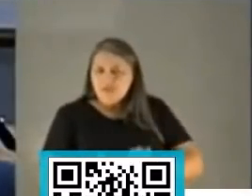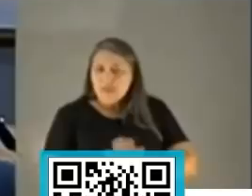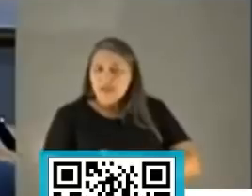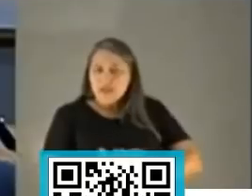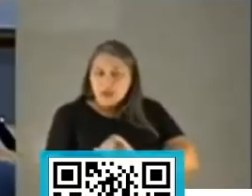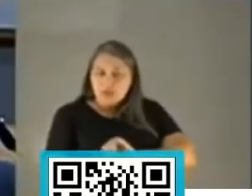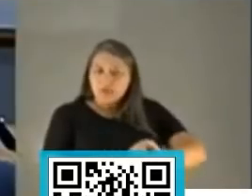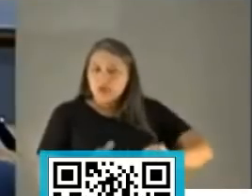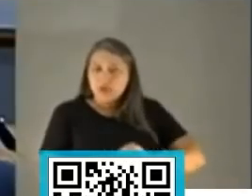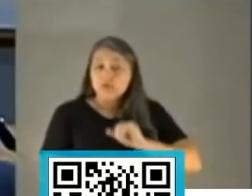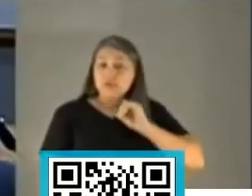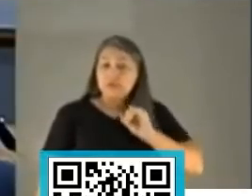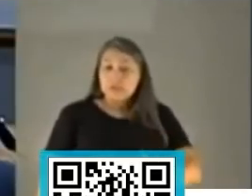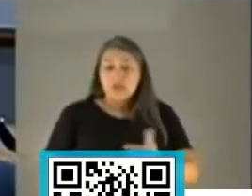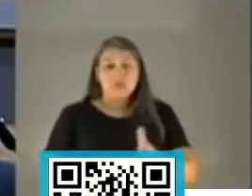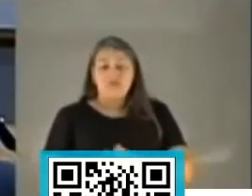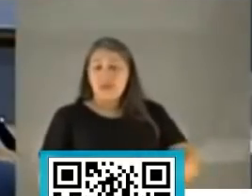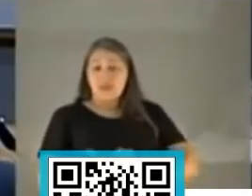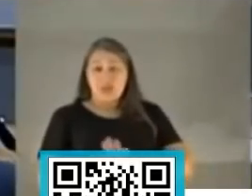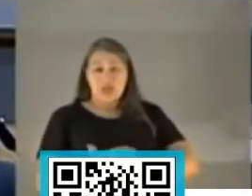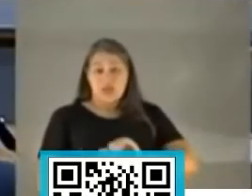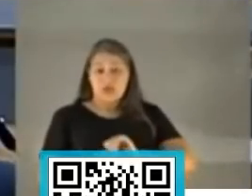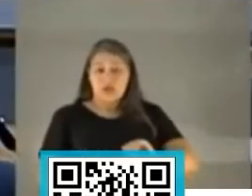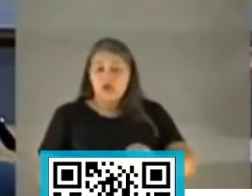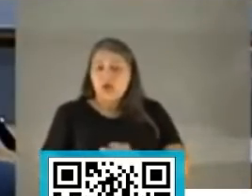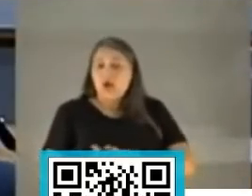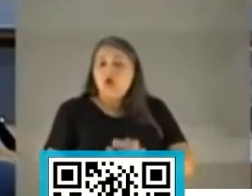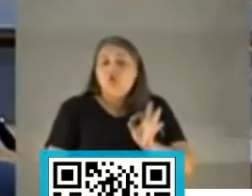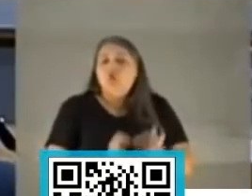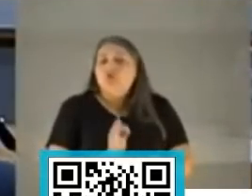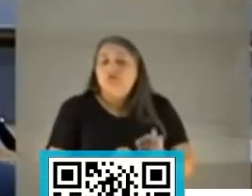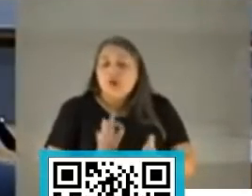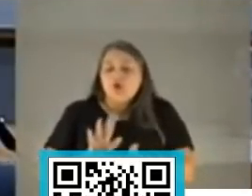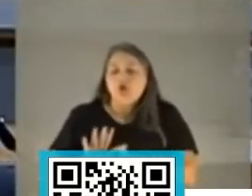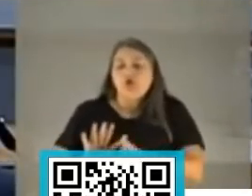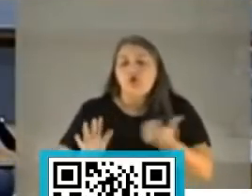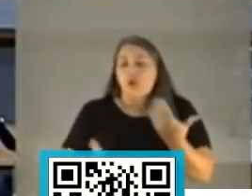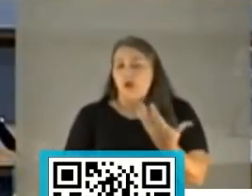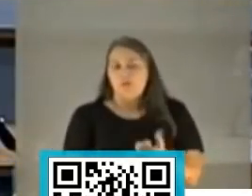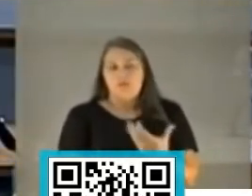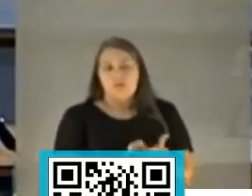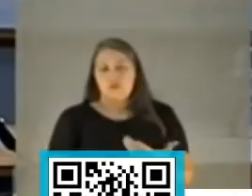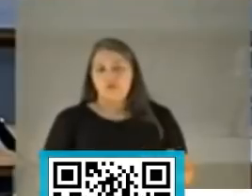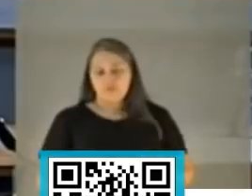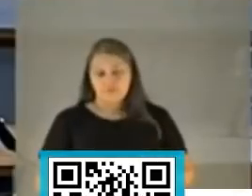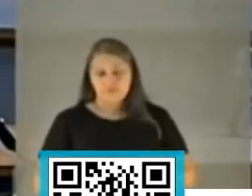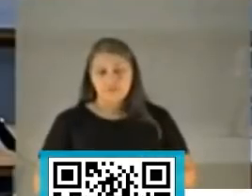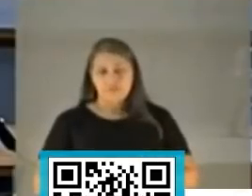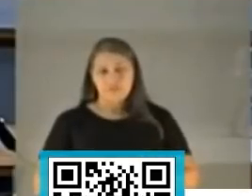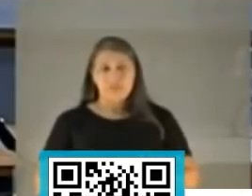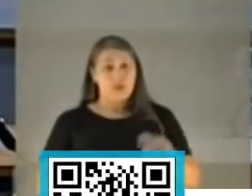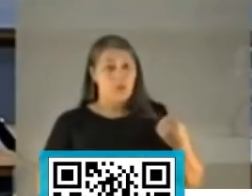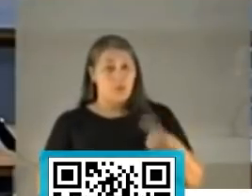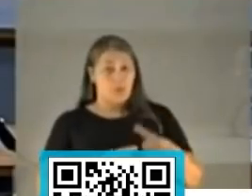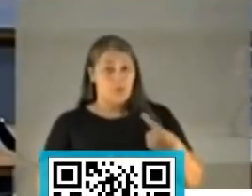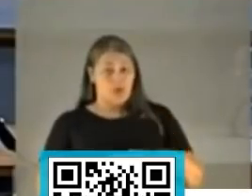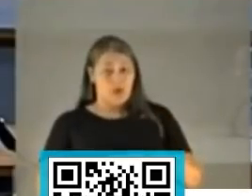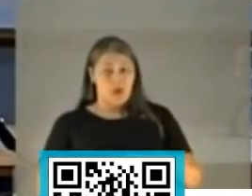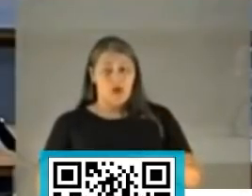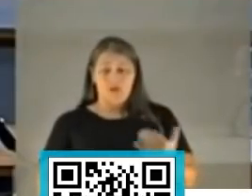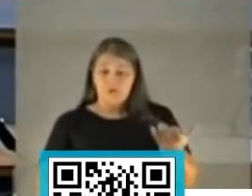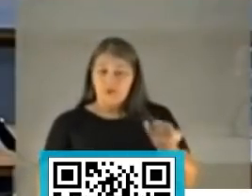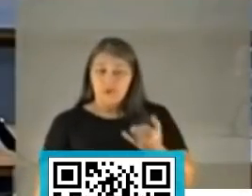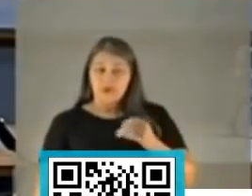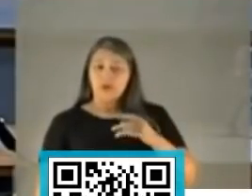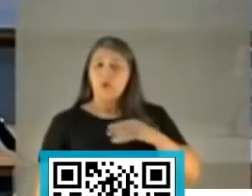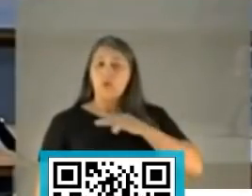e não havendo alteração nada justificaria a retirada do ar porque a informação que o caso